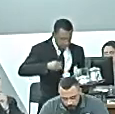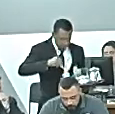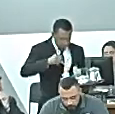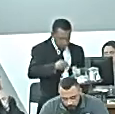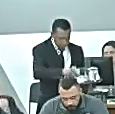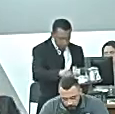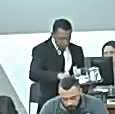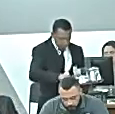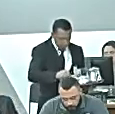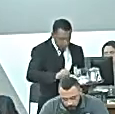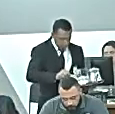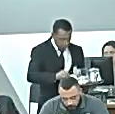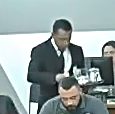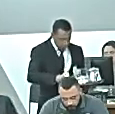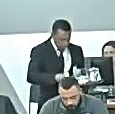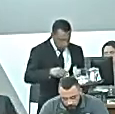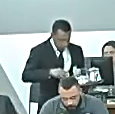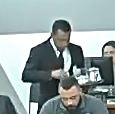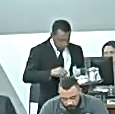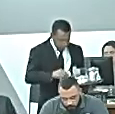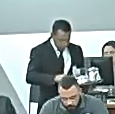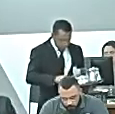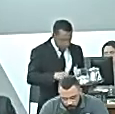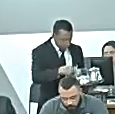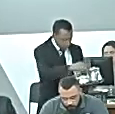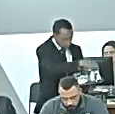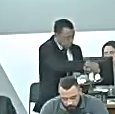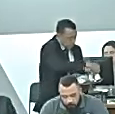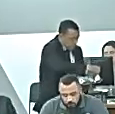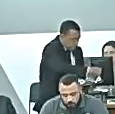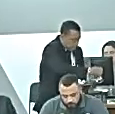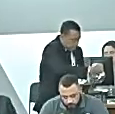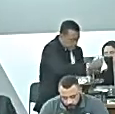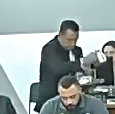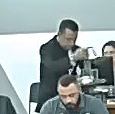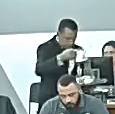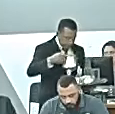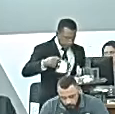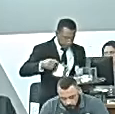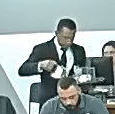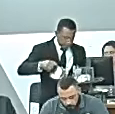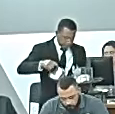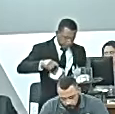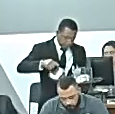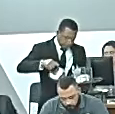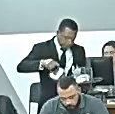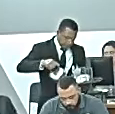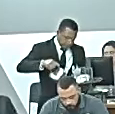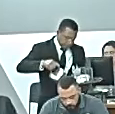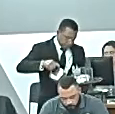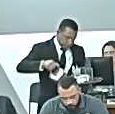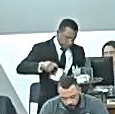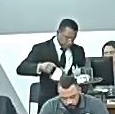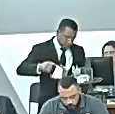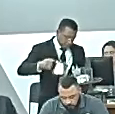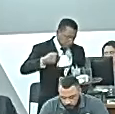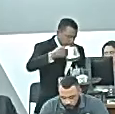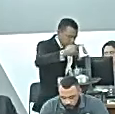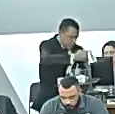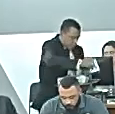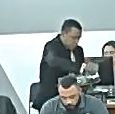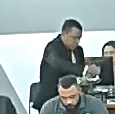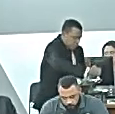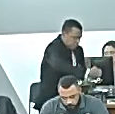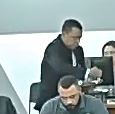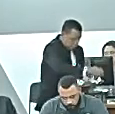se demora muito pra publicar as promoções as qualidades e tem mais na justiça e por